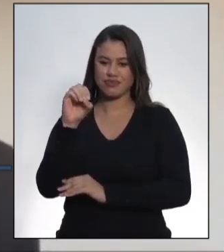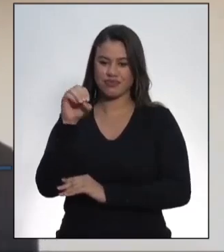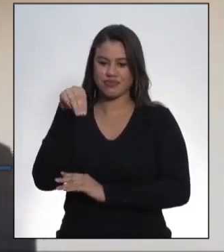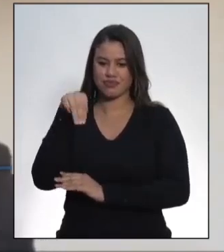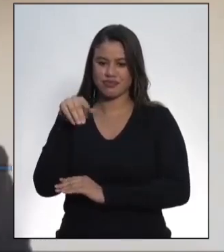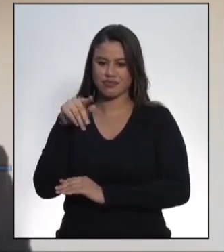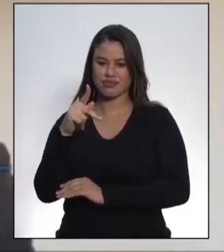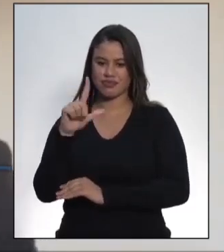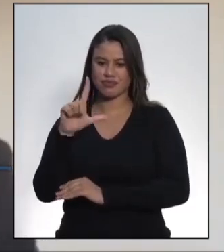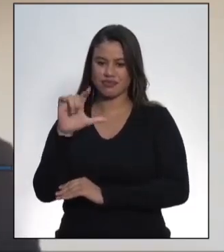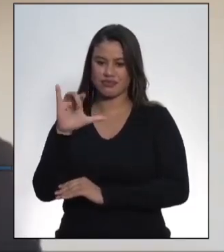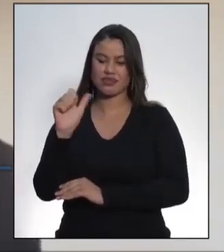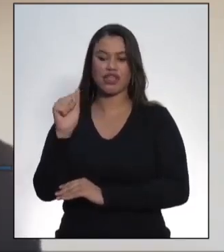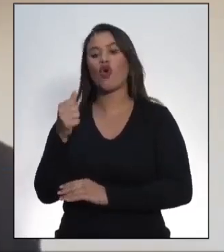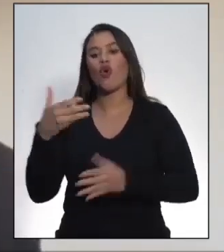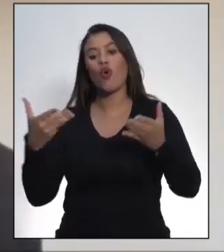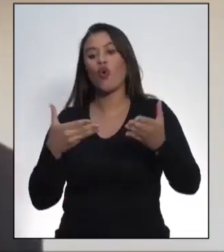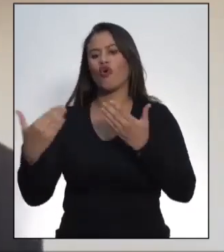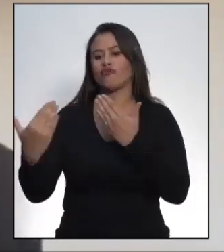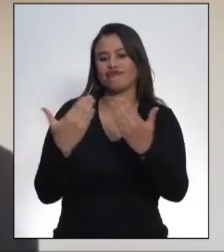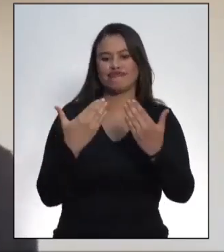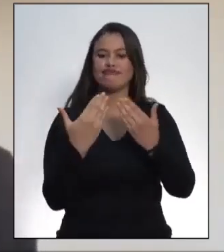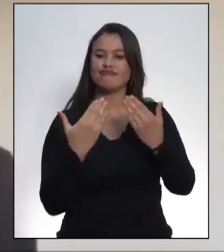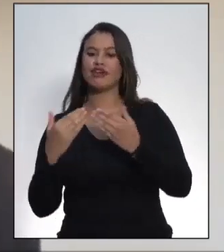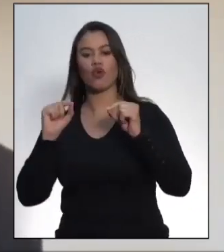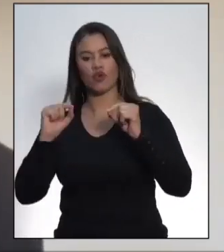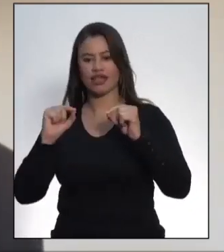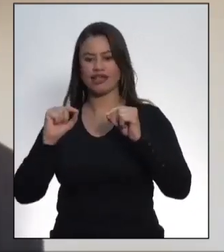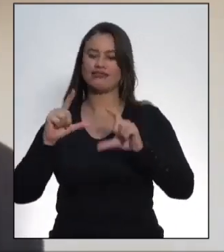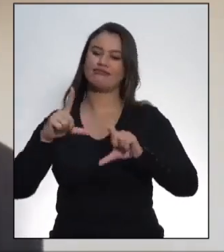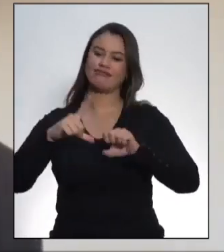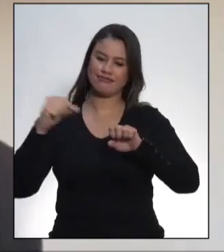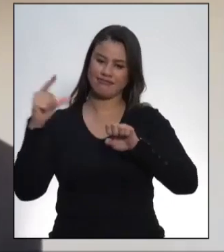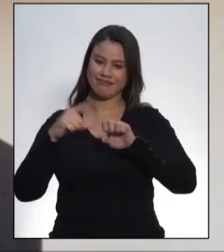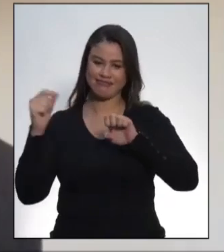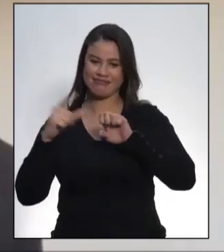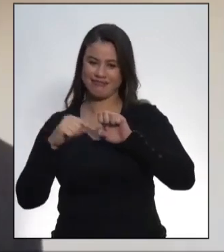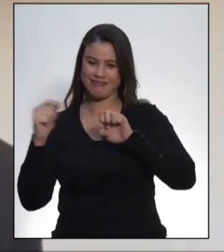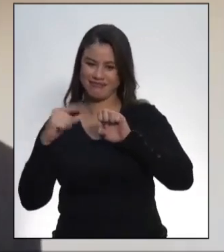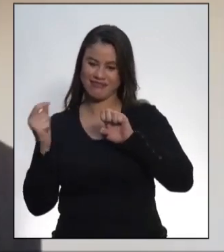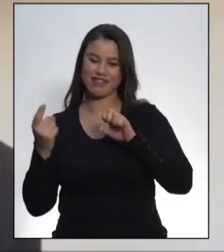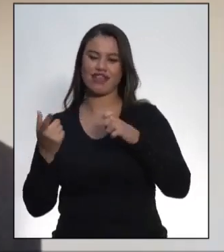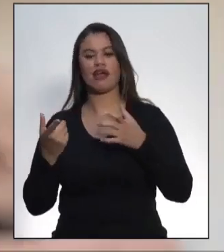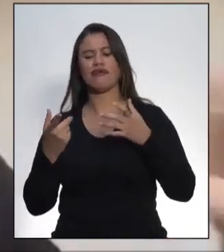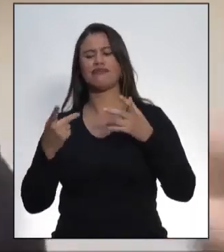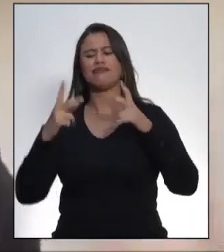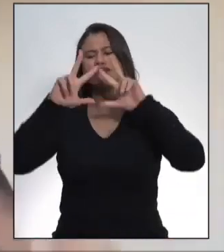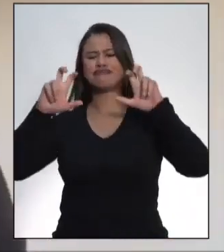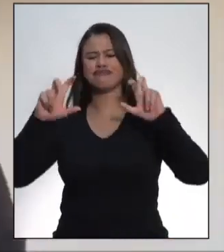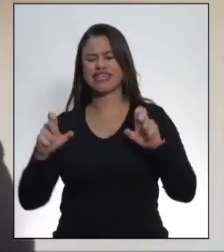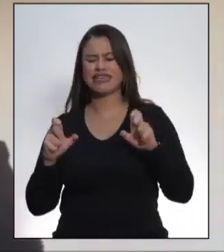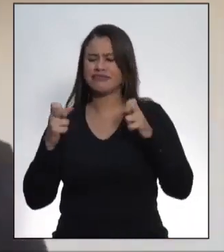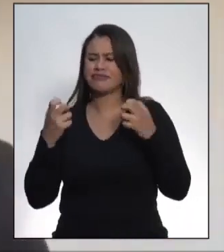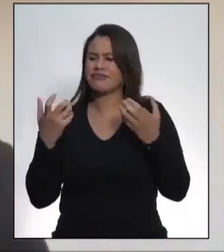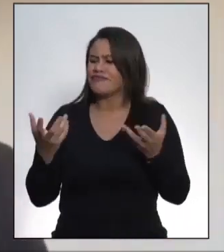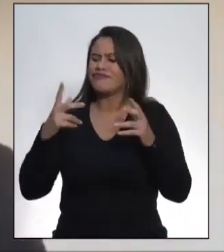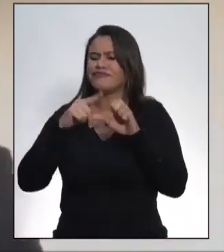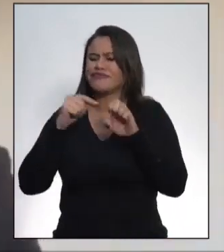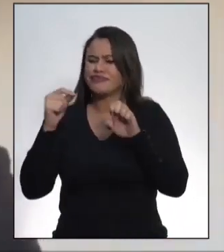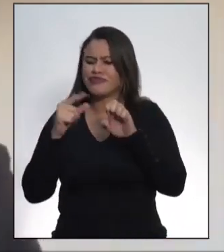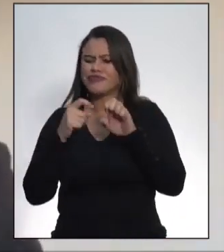sobre empreendedorismo. E a ideia é que, para falar sobre empreendedorismo, não tem como a gente mudar muito uma estrutura que tem que